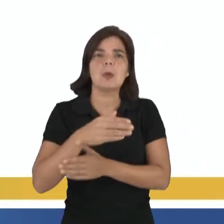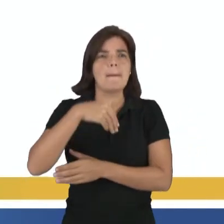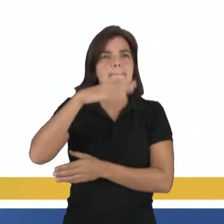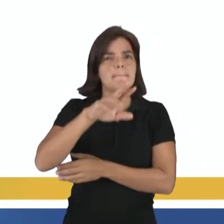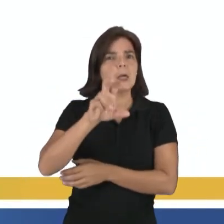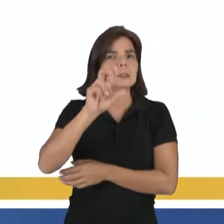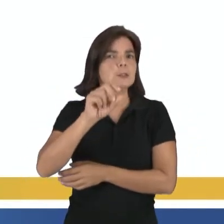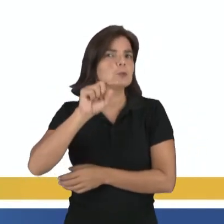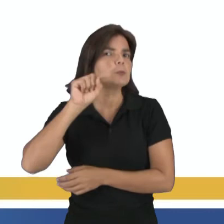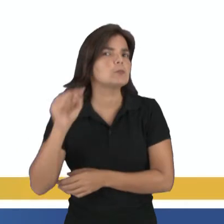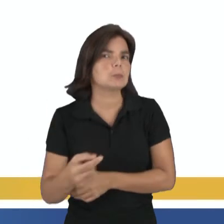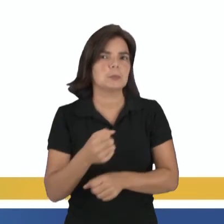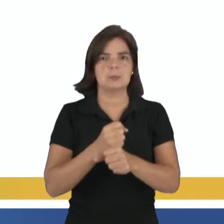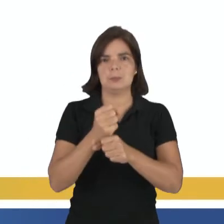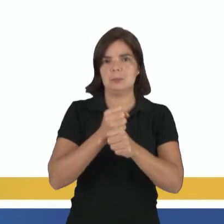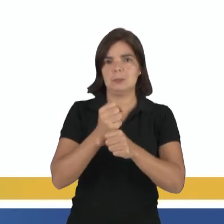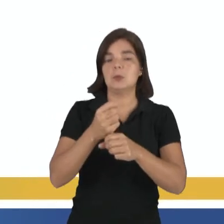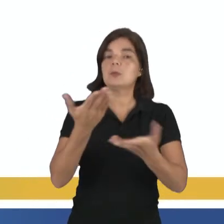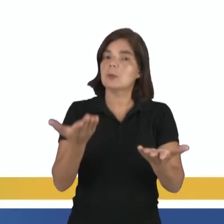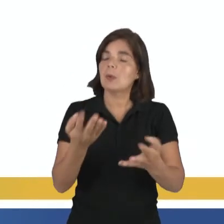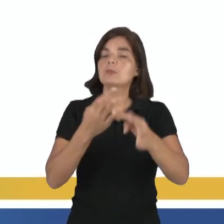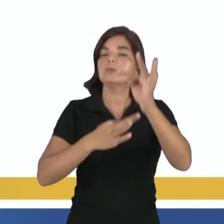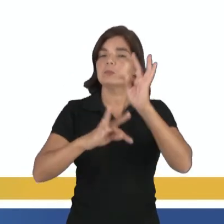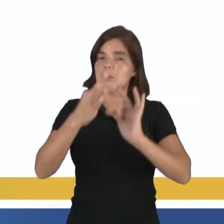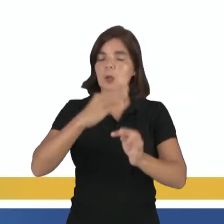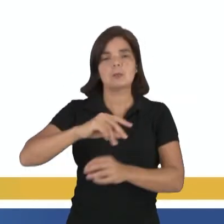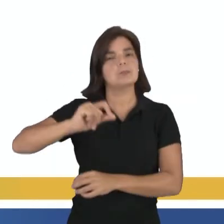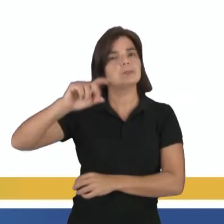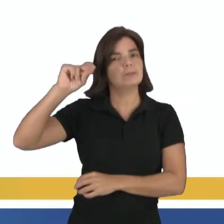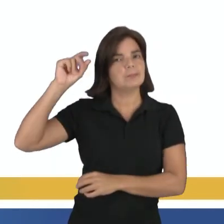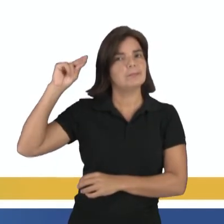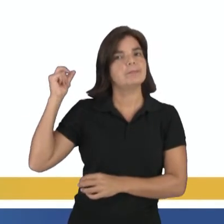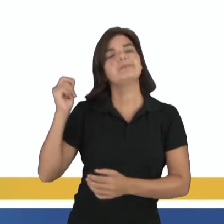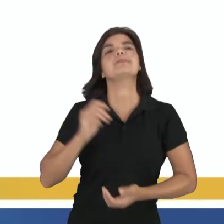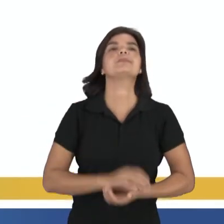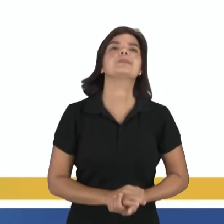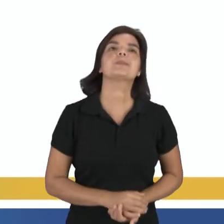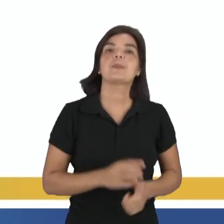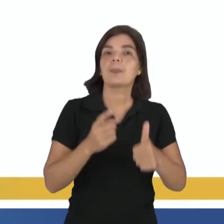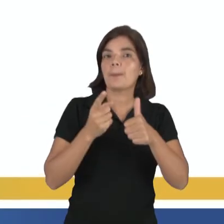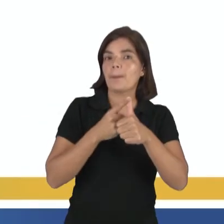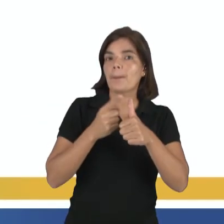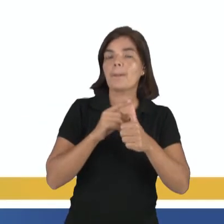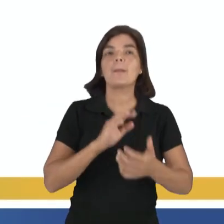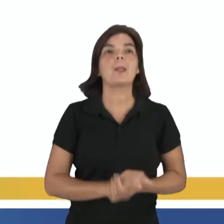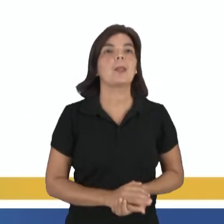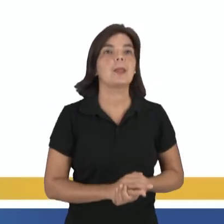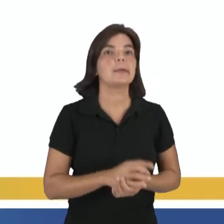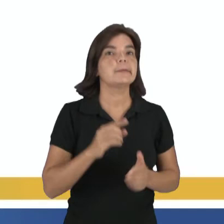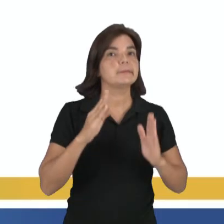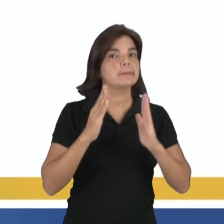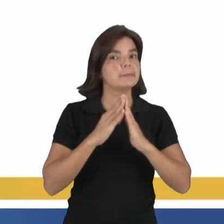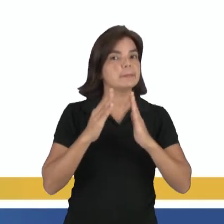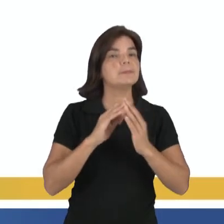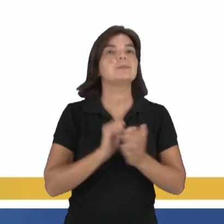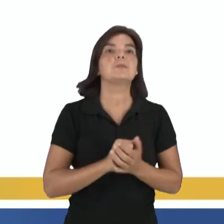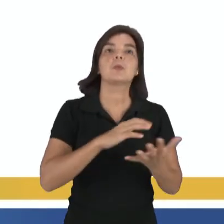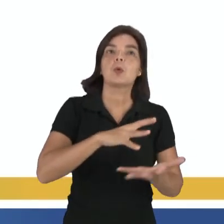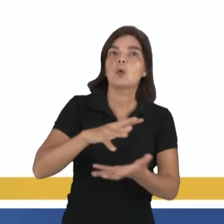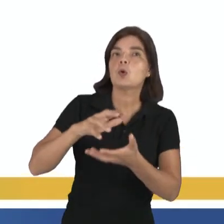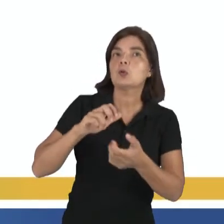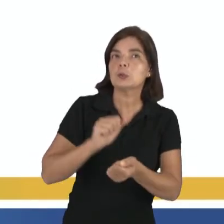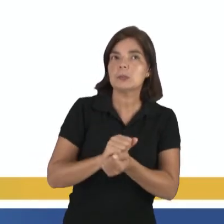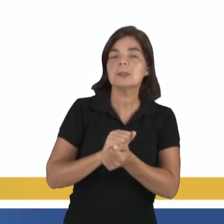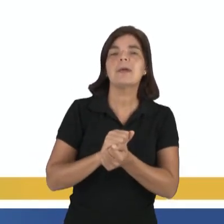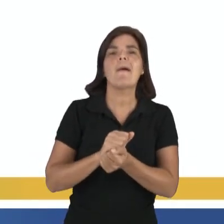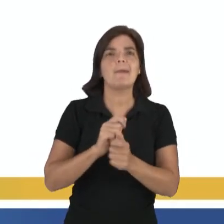há mais de 50 mil anos. Então, a tecnologia ela é muito antiga. Vamos lá, a segunda questão, para vocês fazerem em casa. O